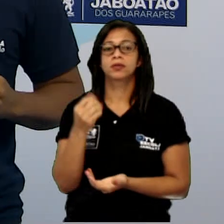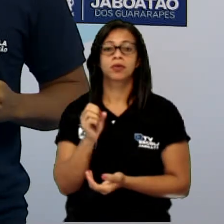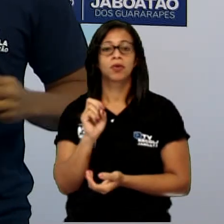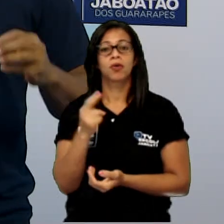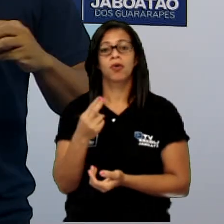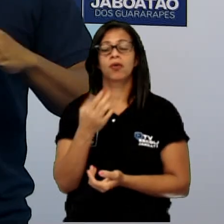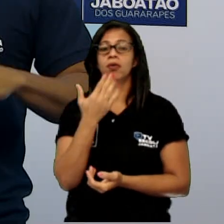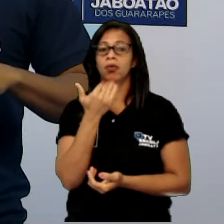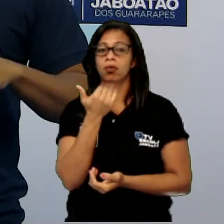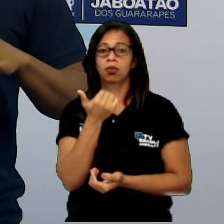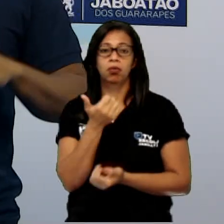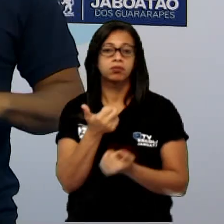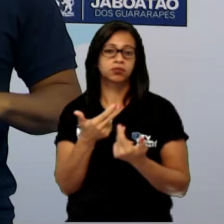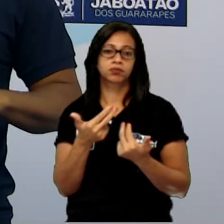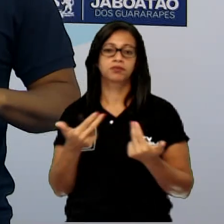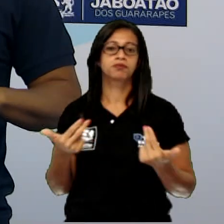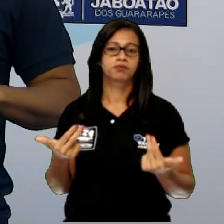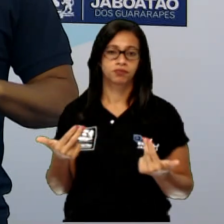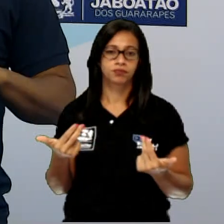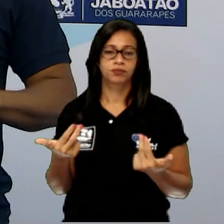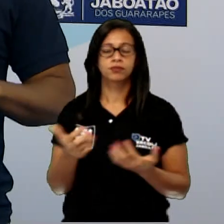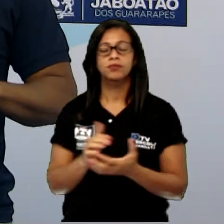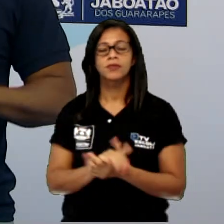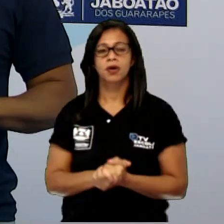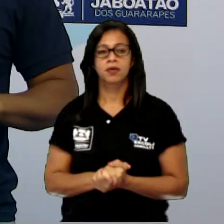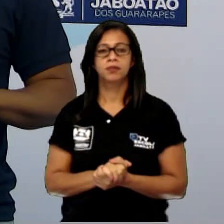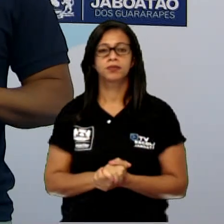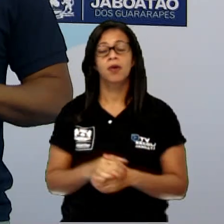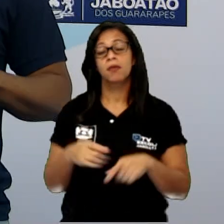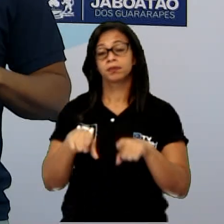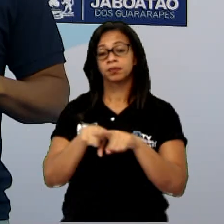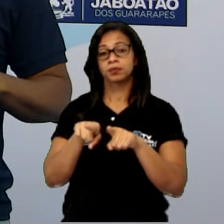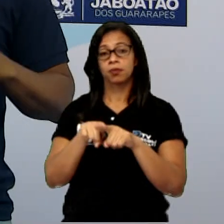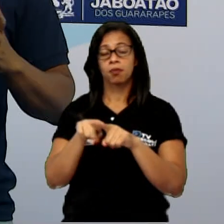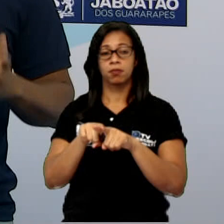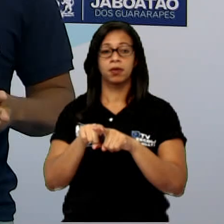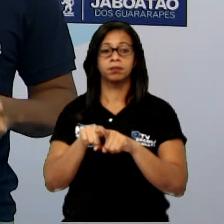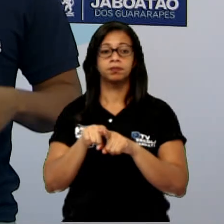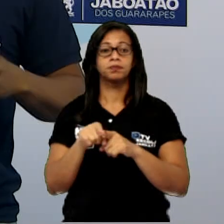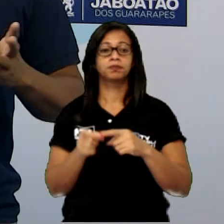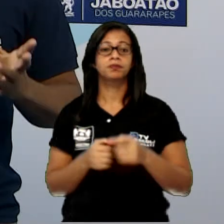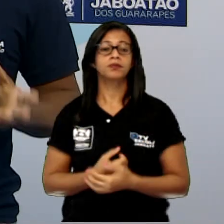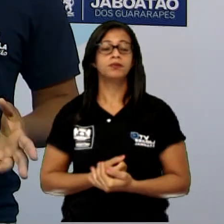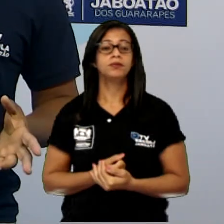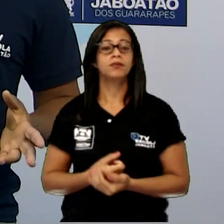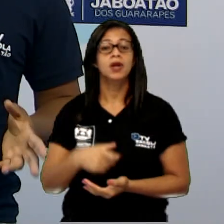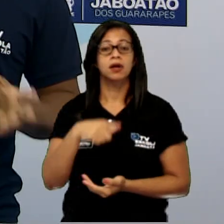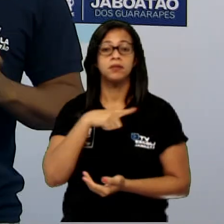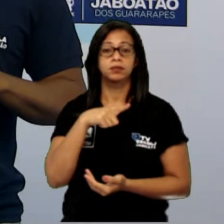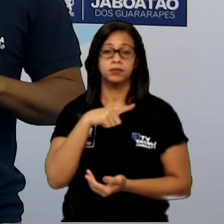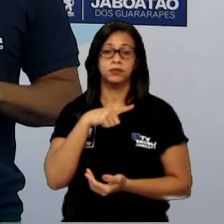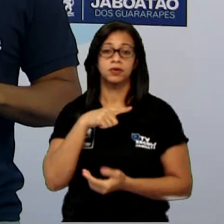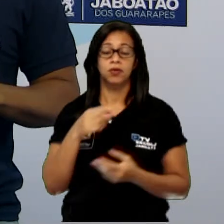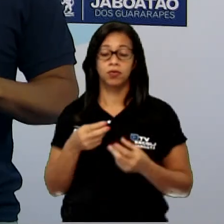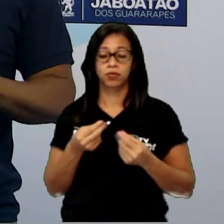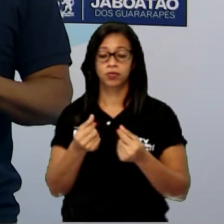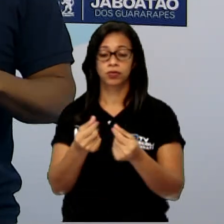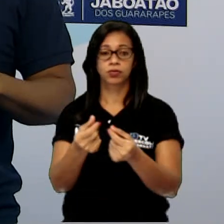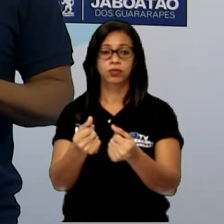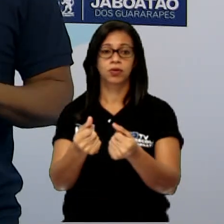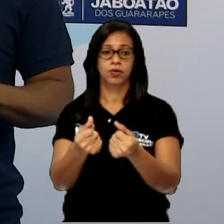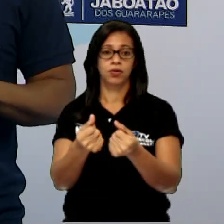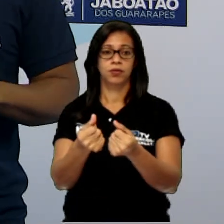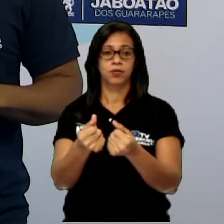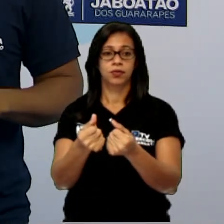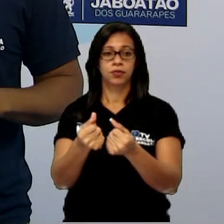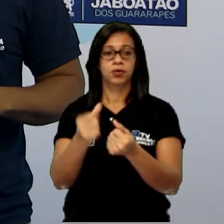tipo de solo apresentado nesta aula, é o solo calcário, que é formado por